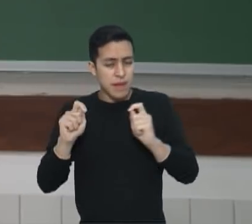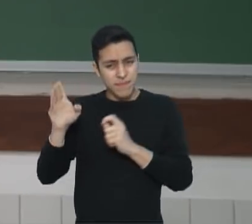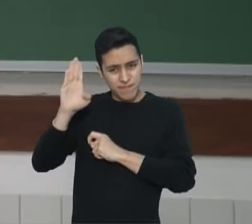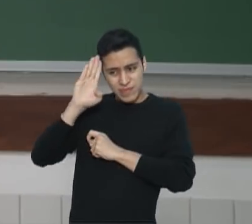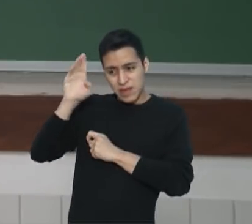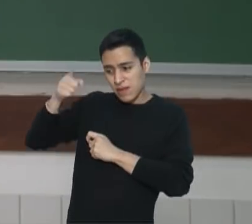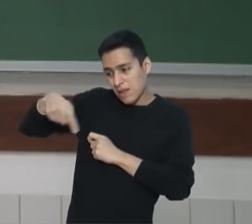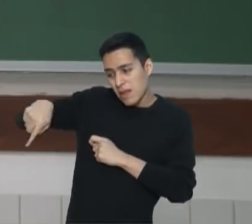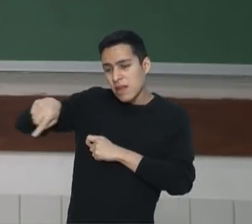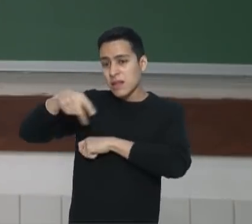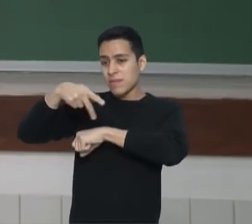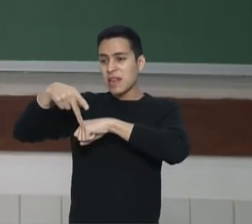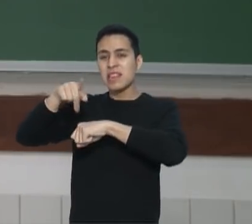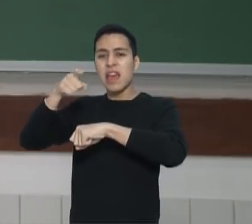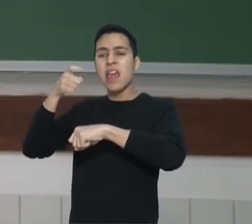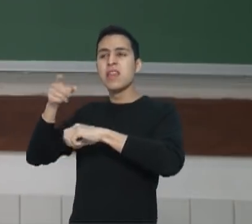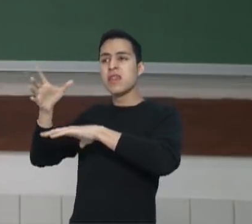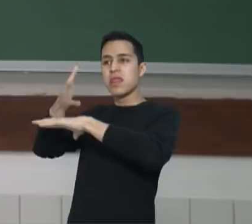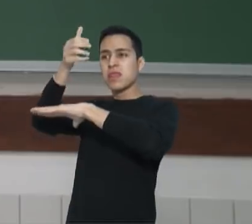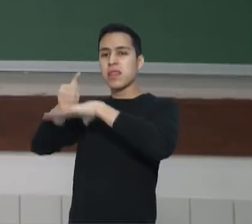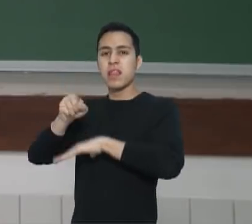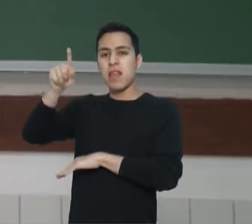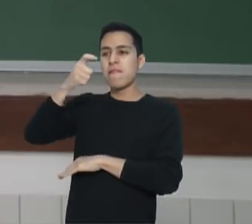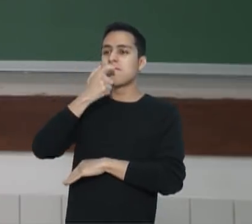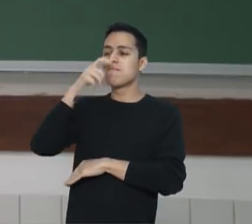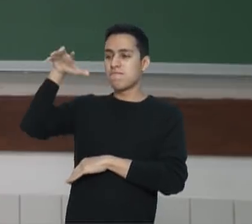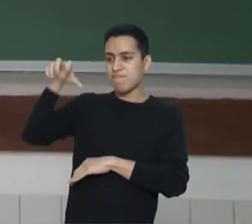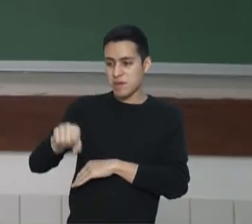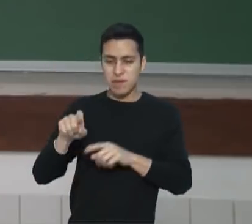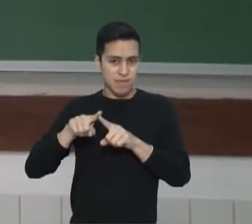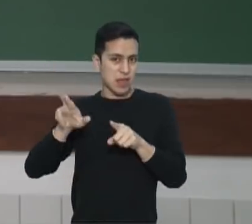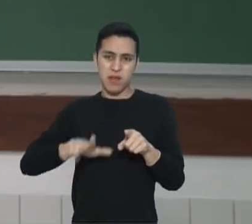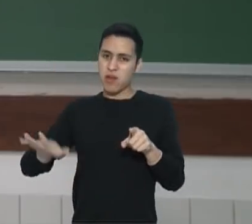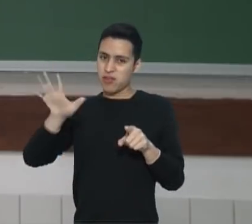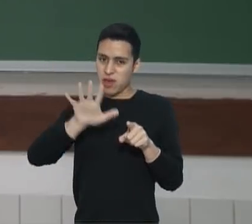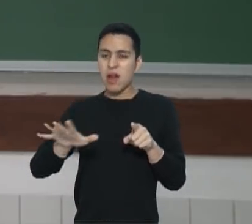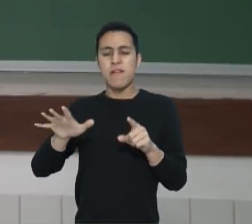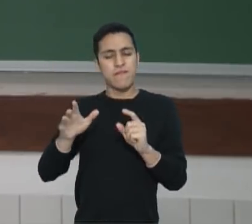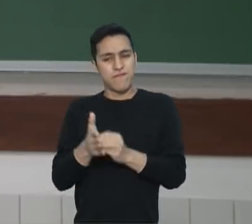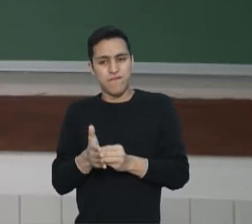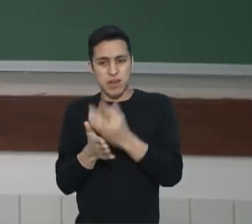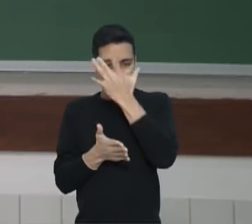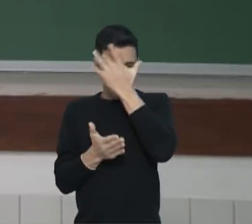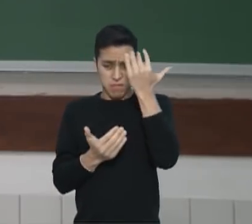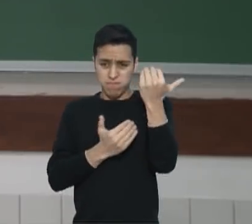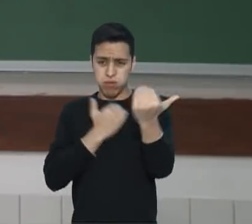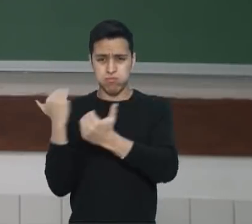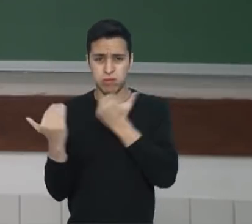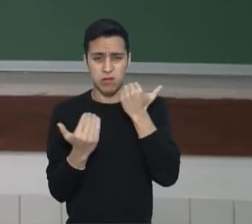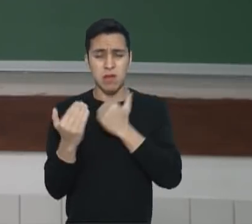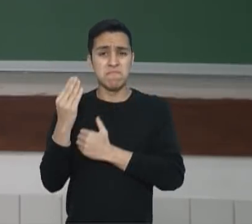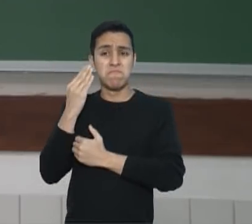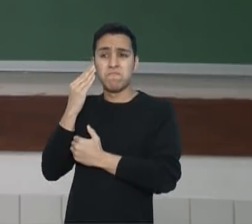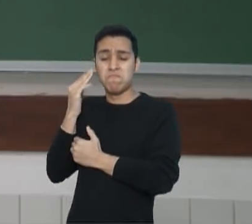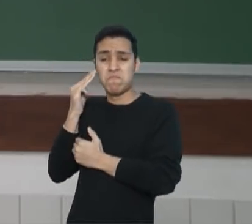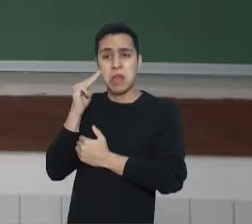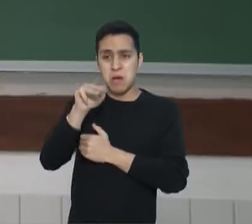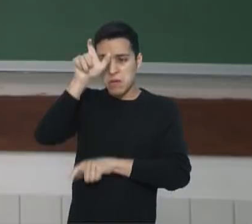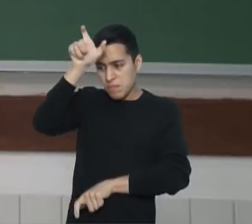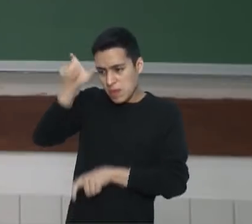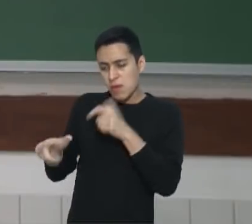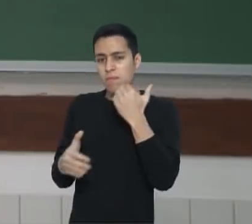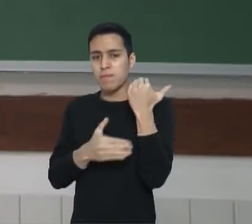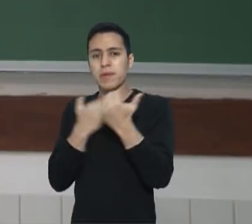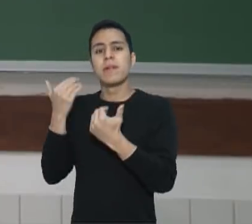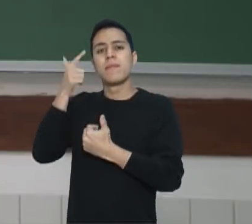colonização britânica, em algumas, mas essa não é a regra geral. Pessoas morreram, milhões de pessoas morreram para que esses